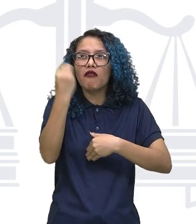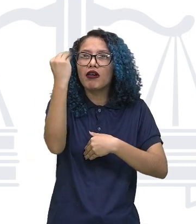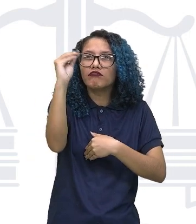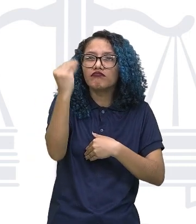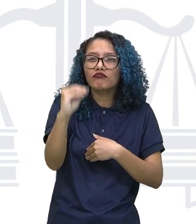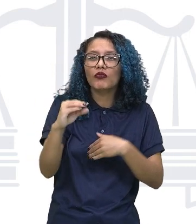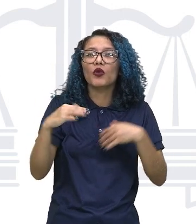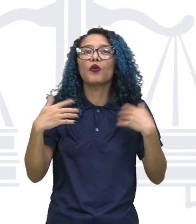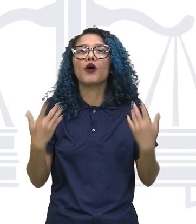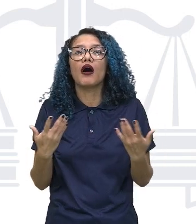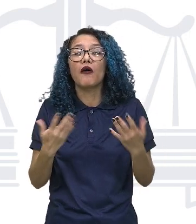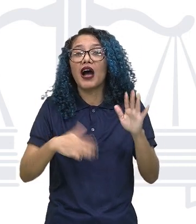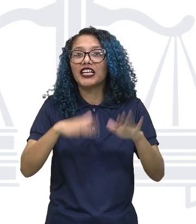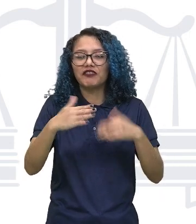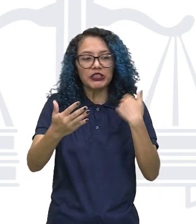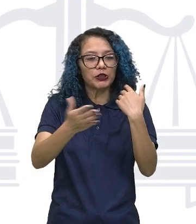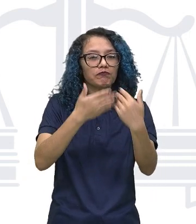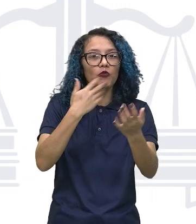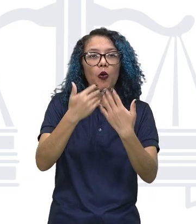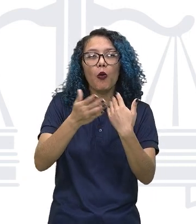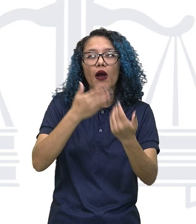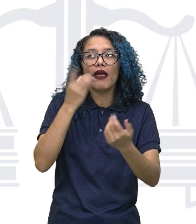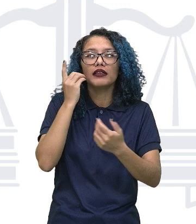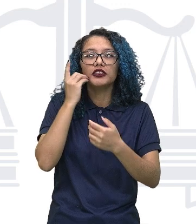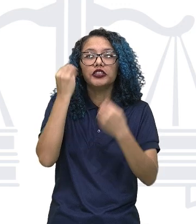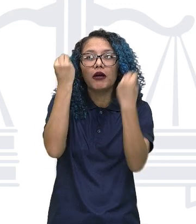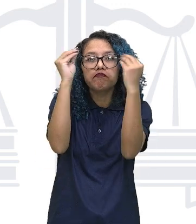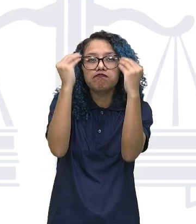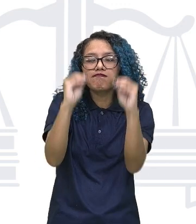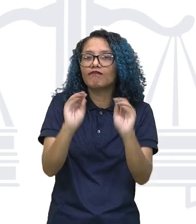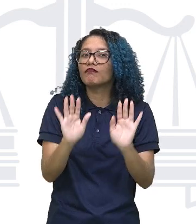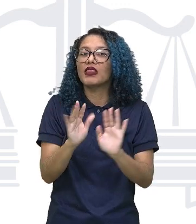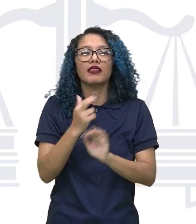dias aleatórios. E não é para acontecer